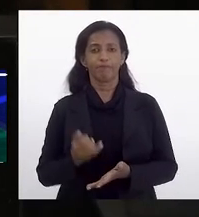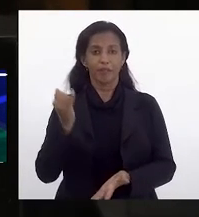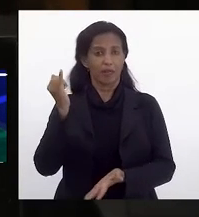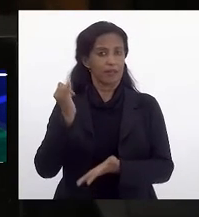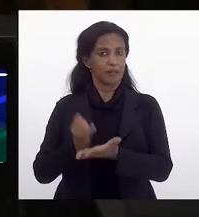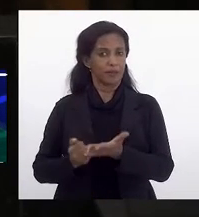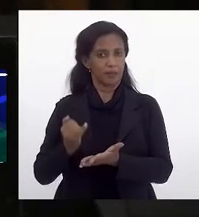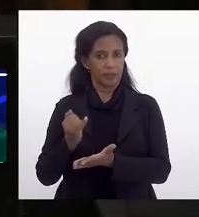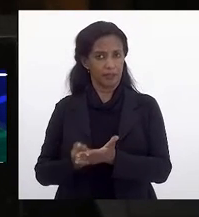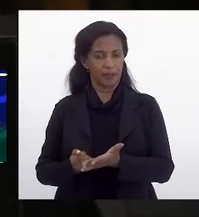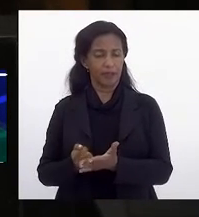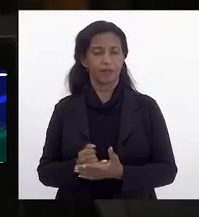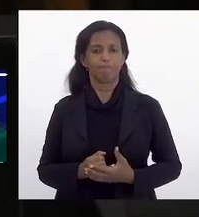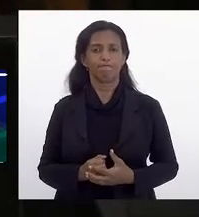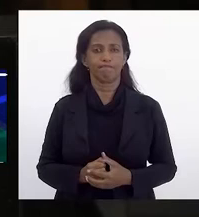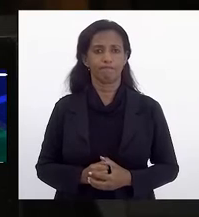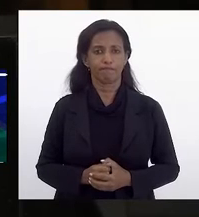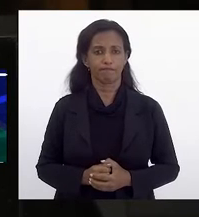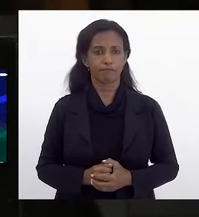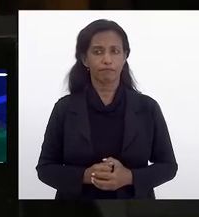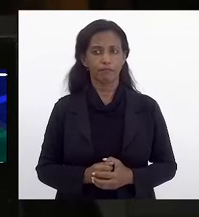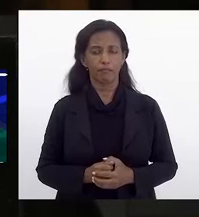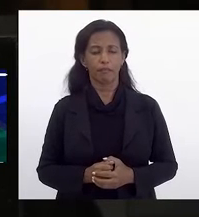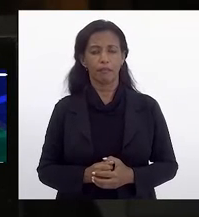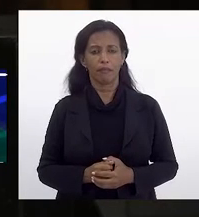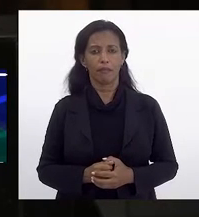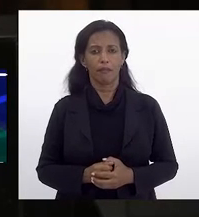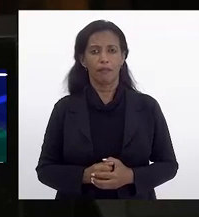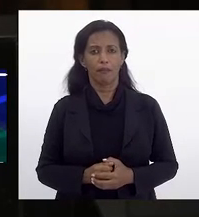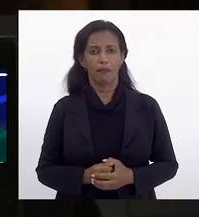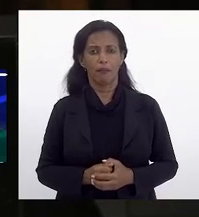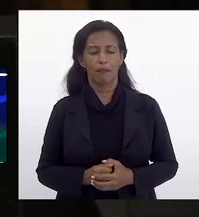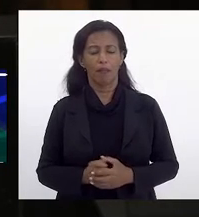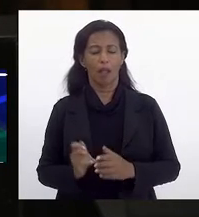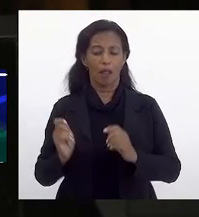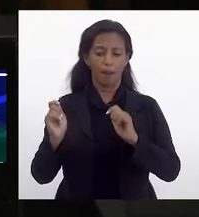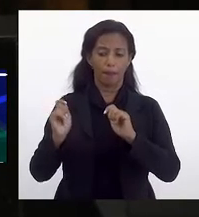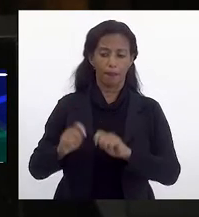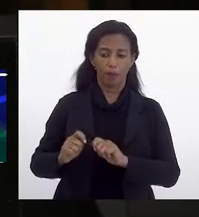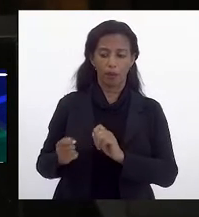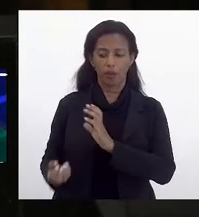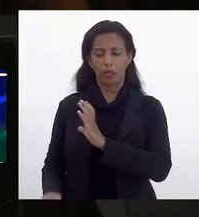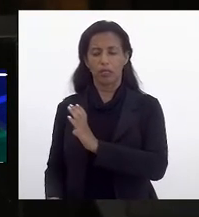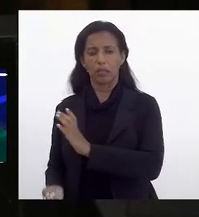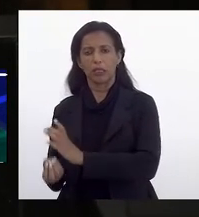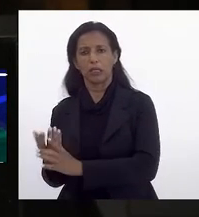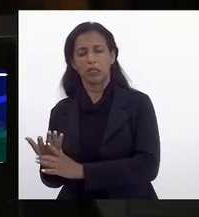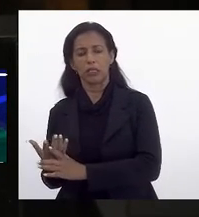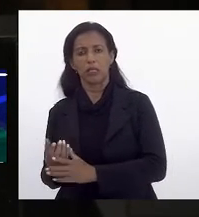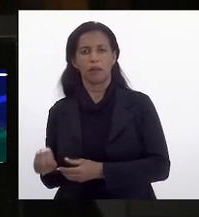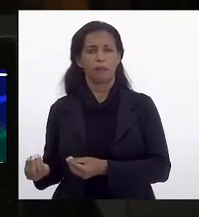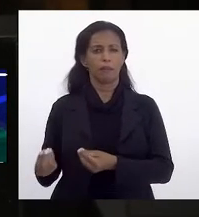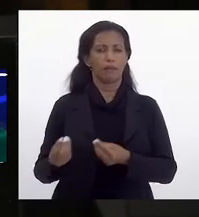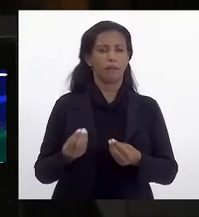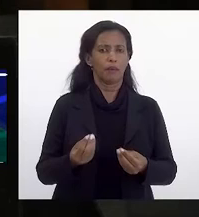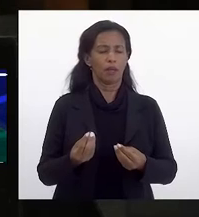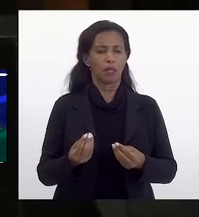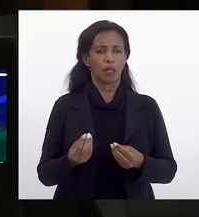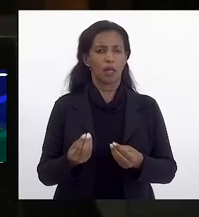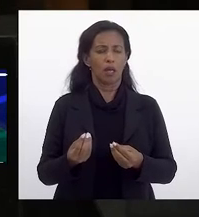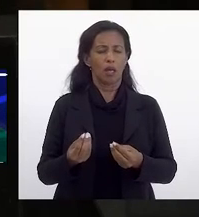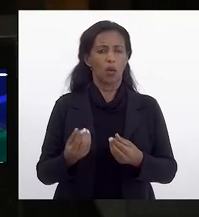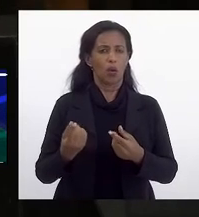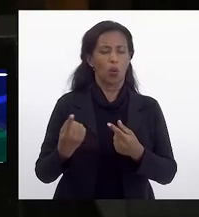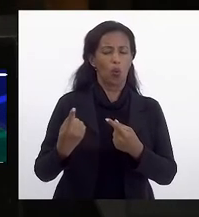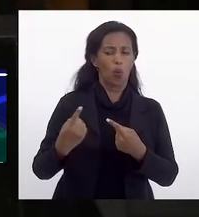taxa ela pode ser criada para dar uma